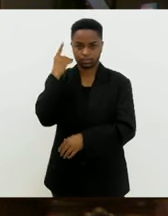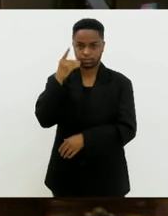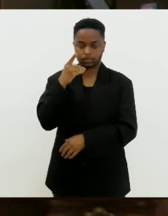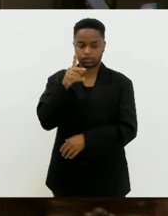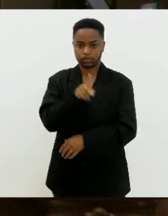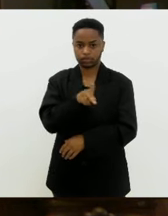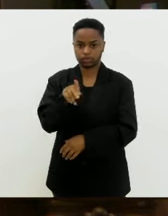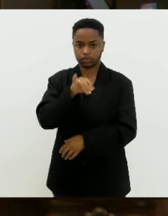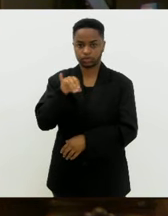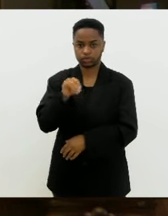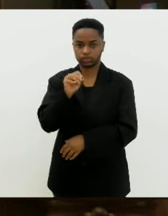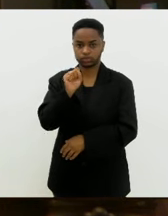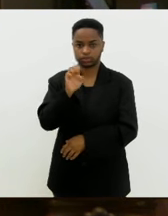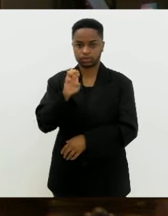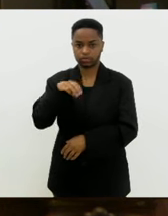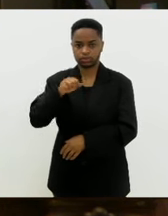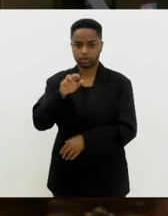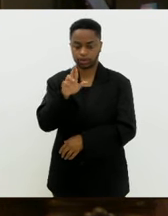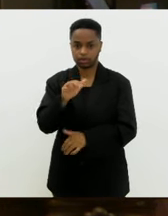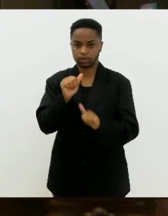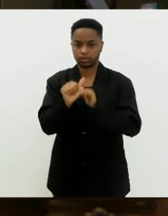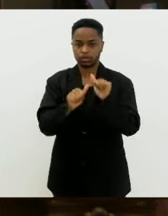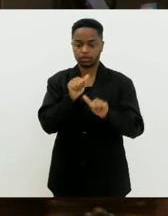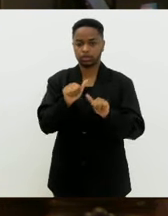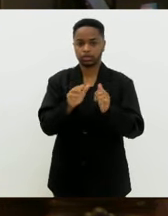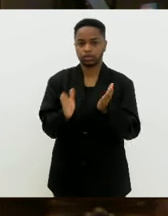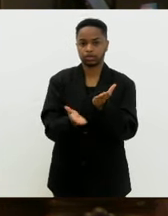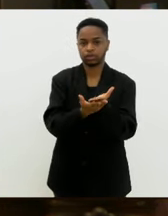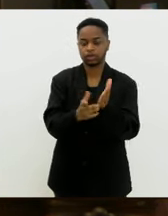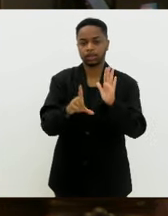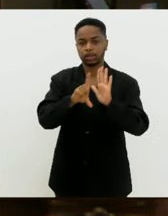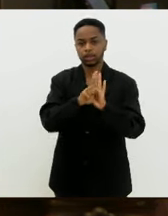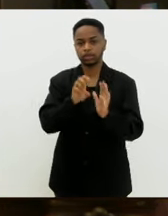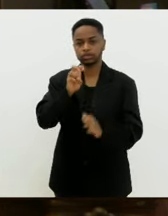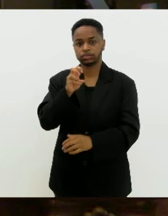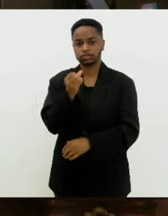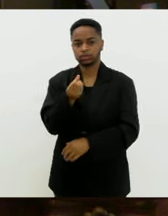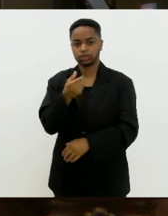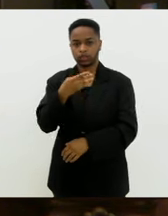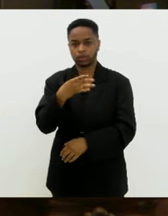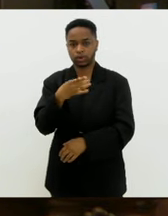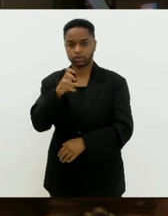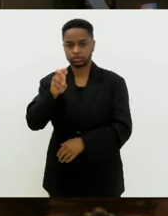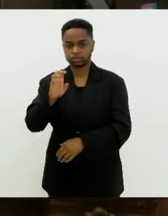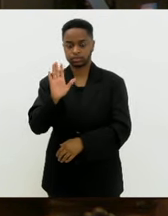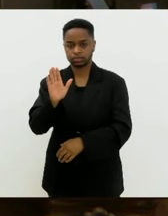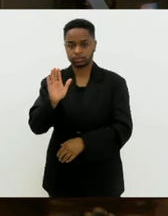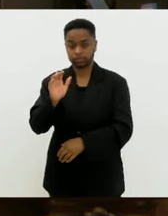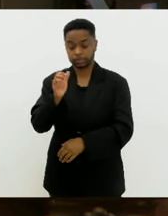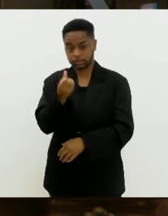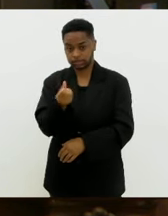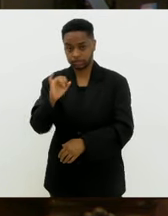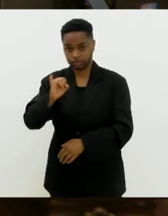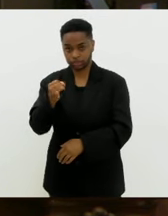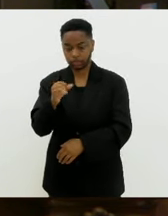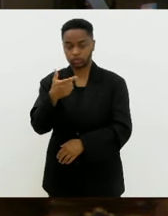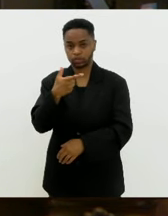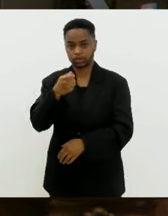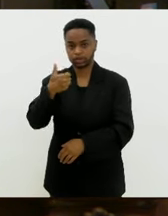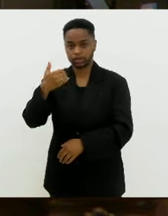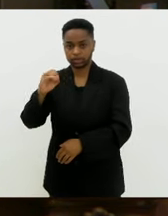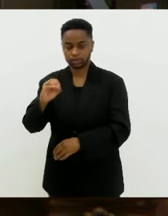professor Josemar, que altera o anexo da lei número 5.645, de 6 de janeiro de 2010,